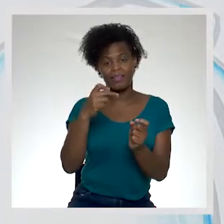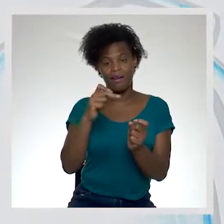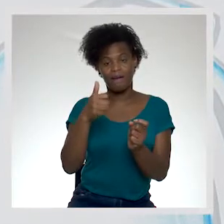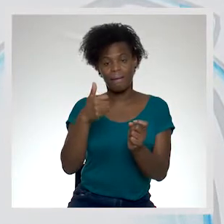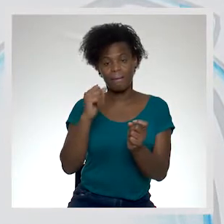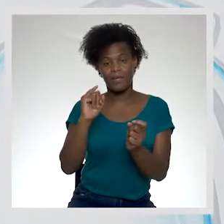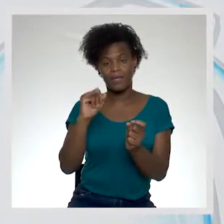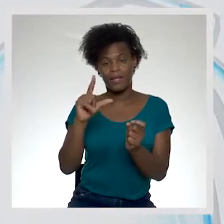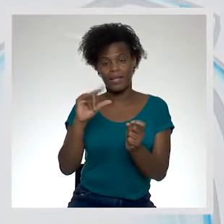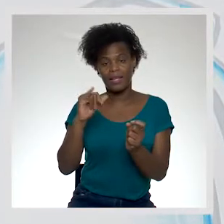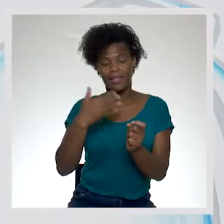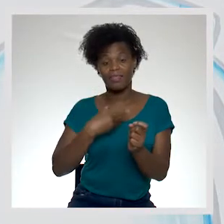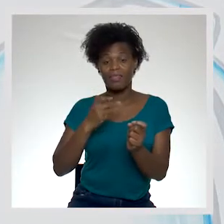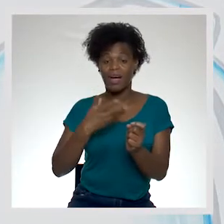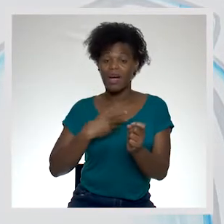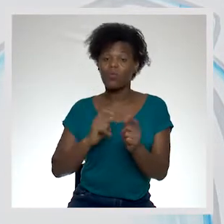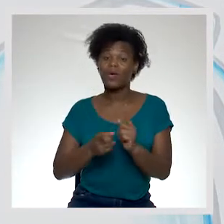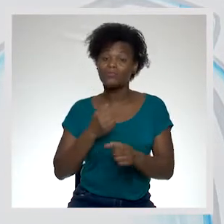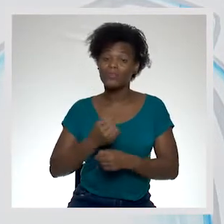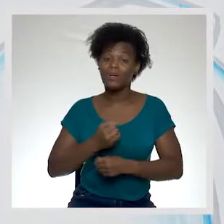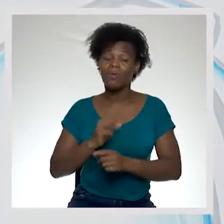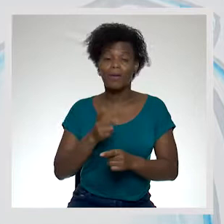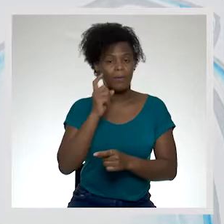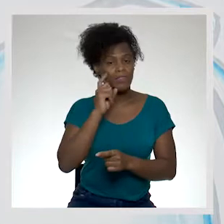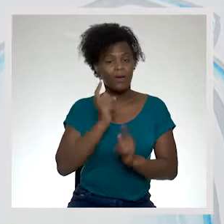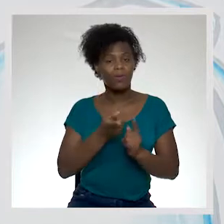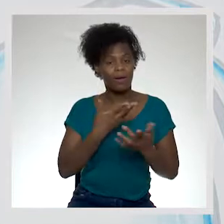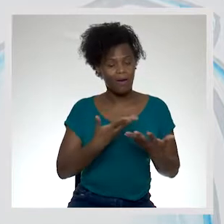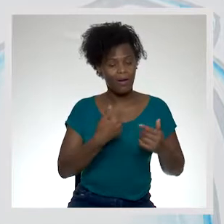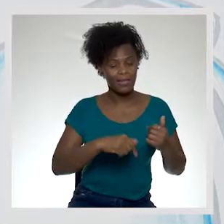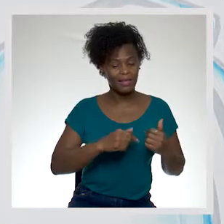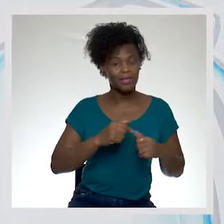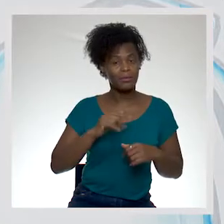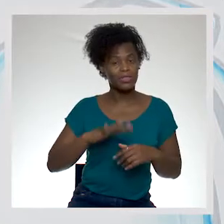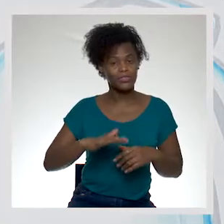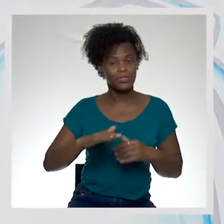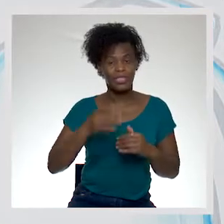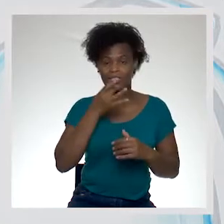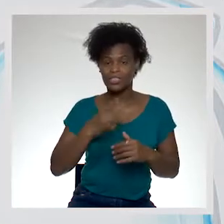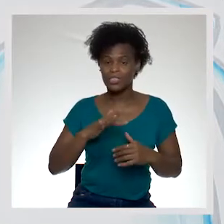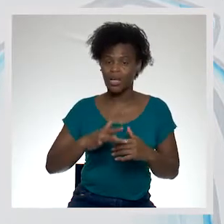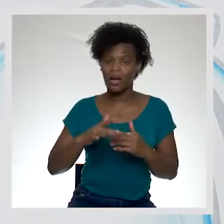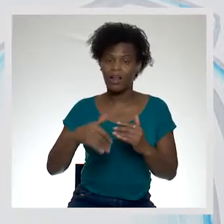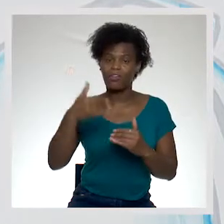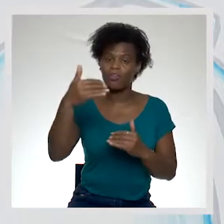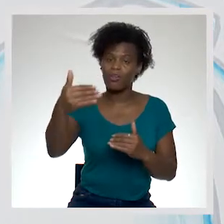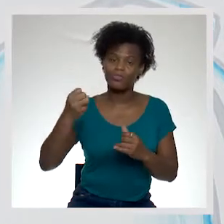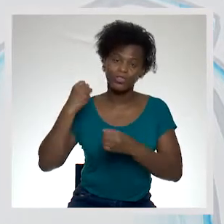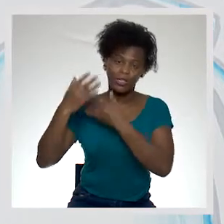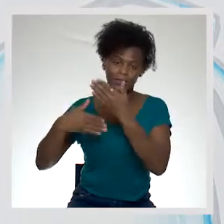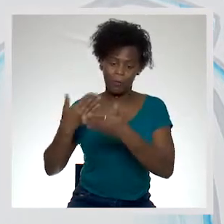quê? Preservar o que temos agora e deixar para as novas